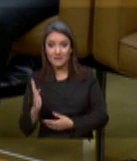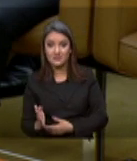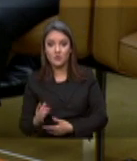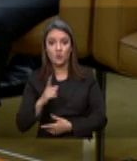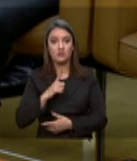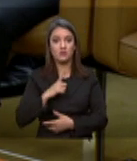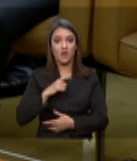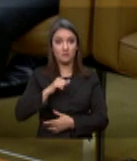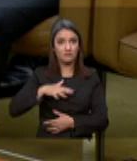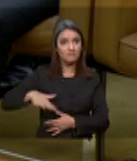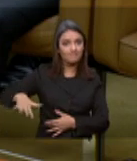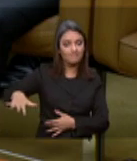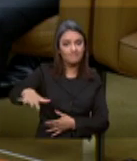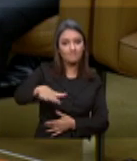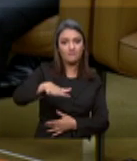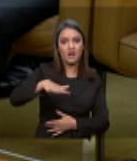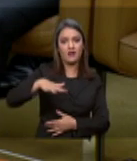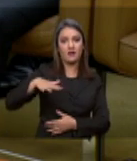de